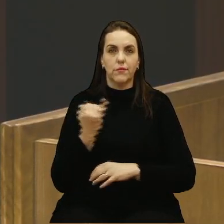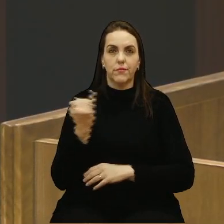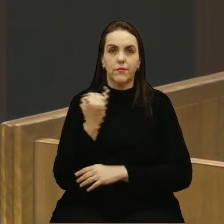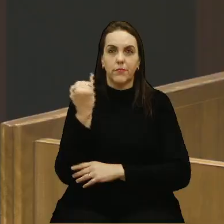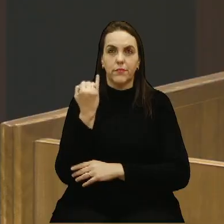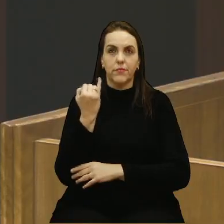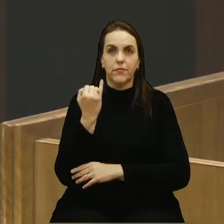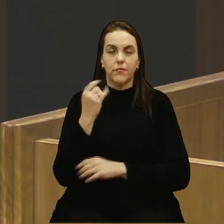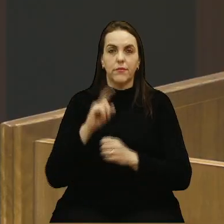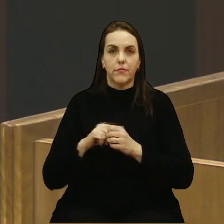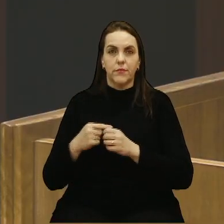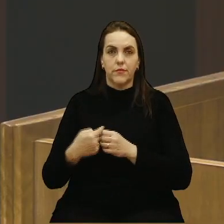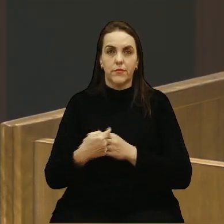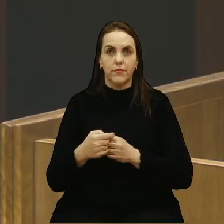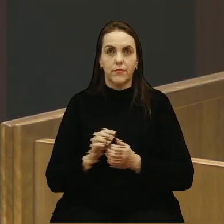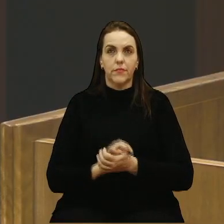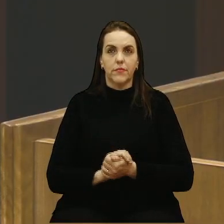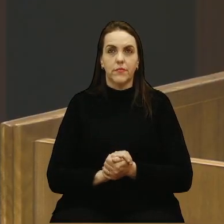para a nossa cidade.